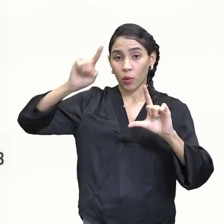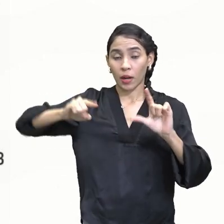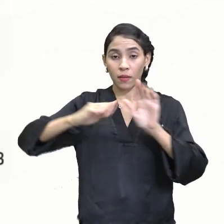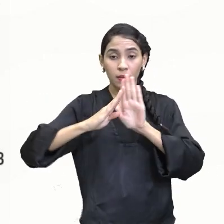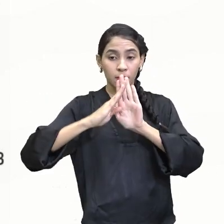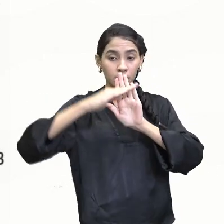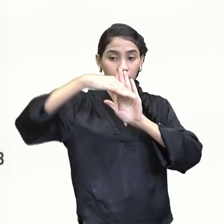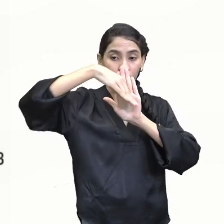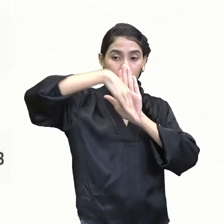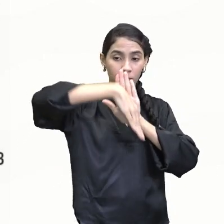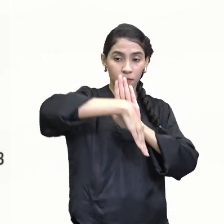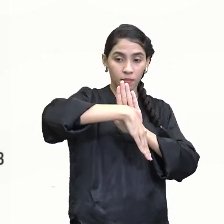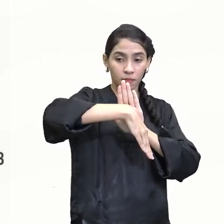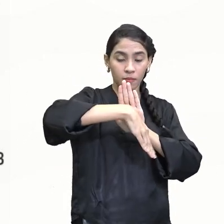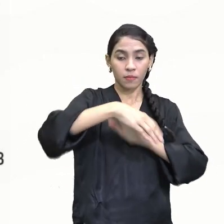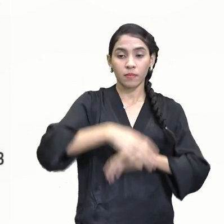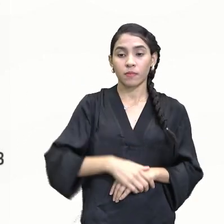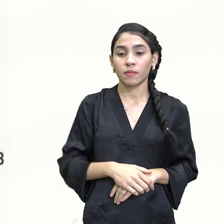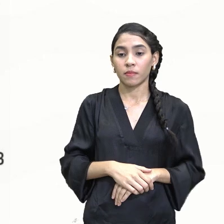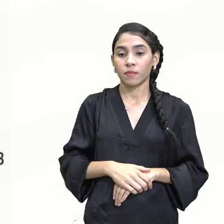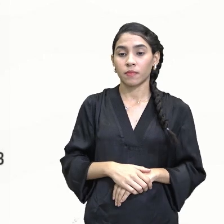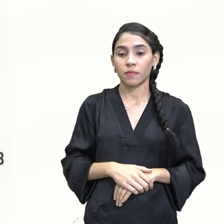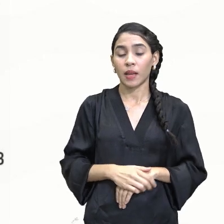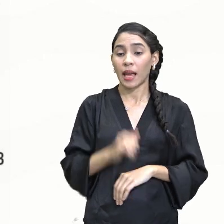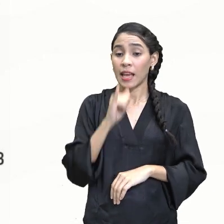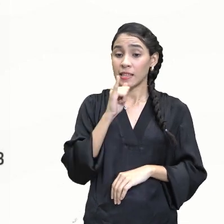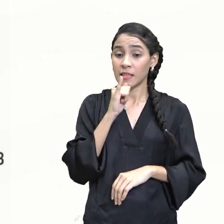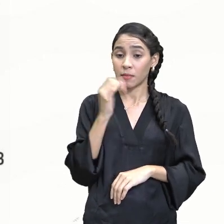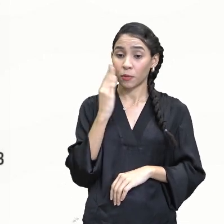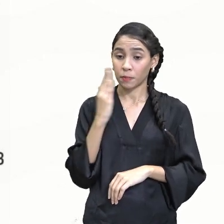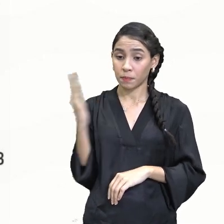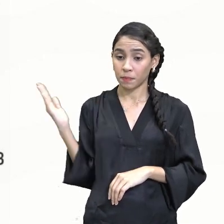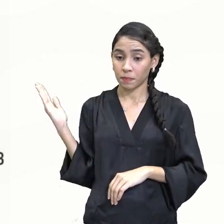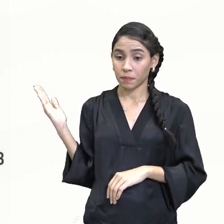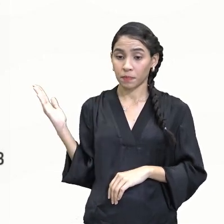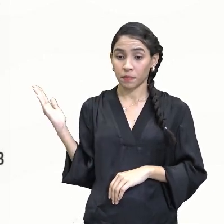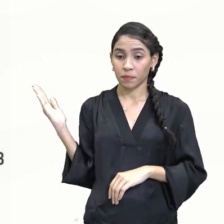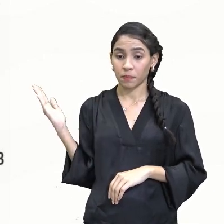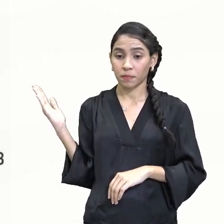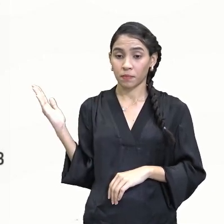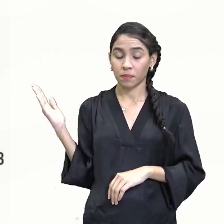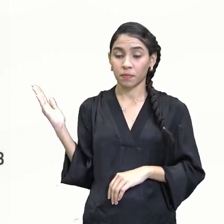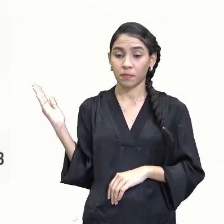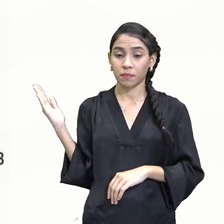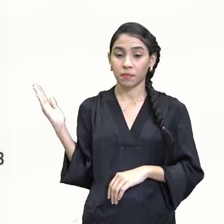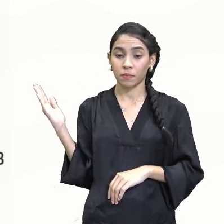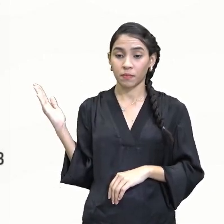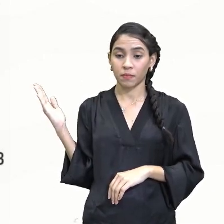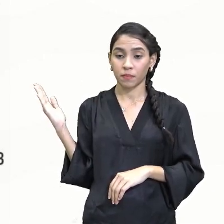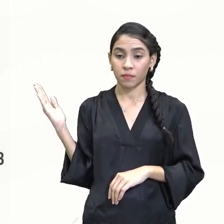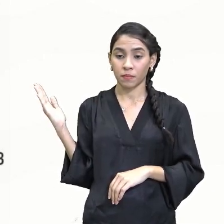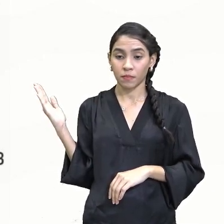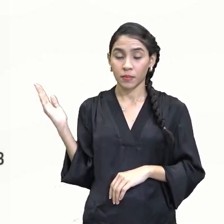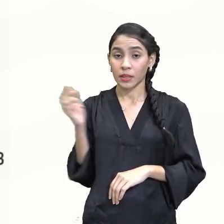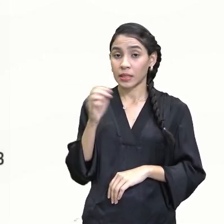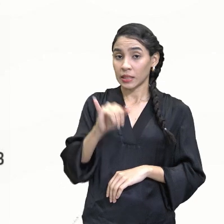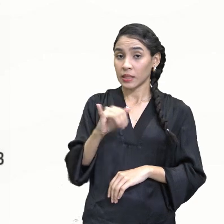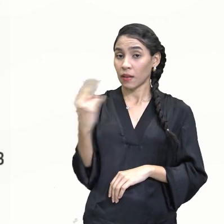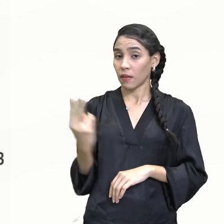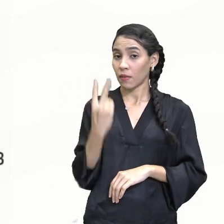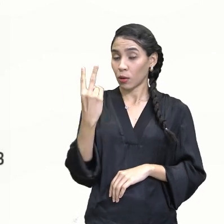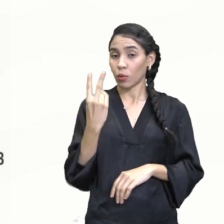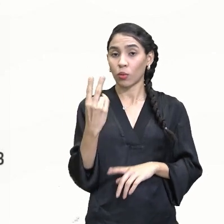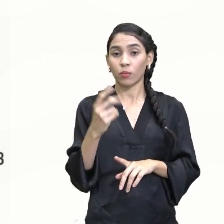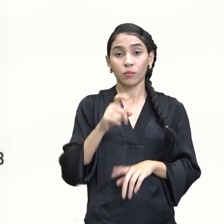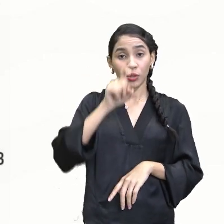decrescente, tá? Então, a curva virá aqui, ó. Cada vez quando os valores de